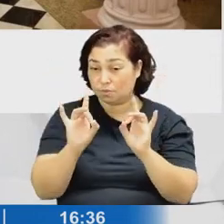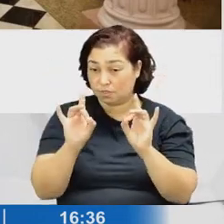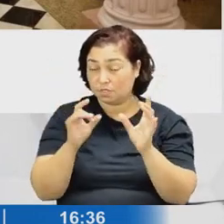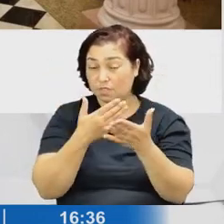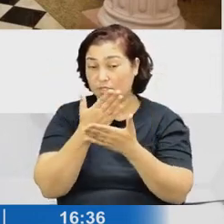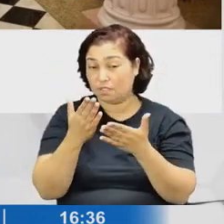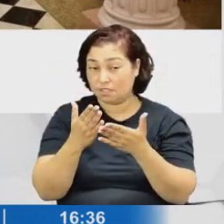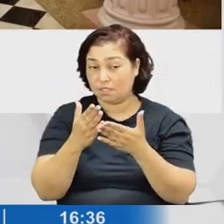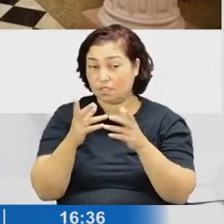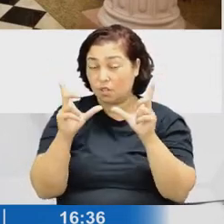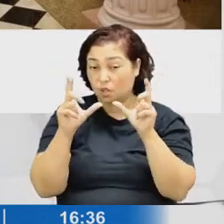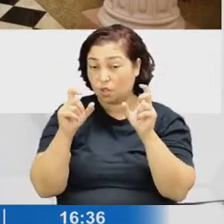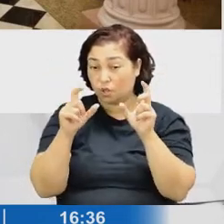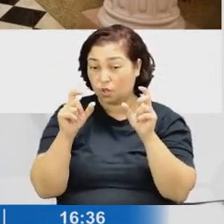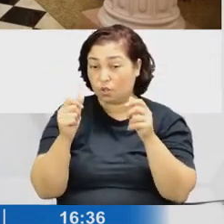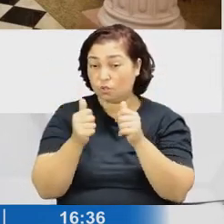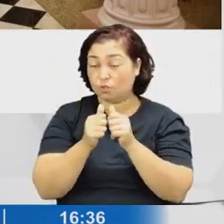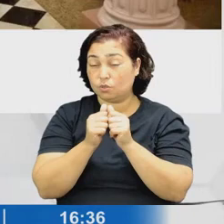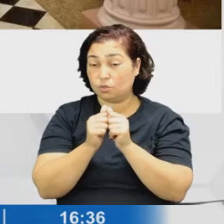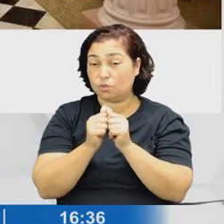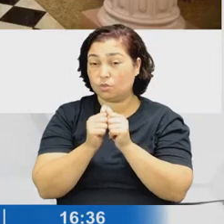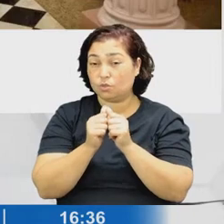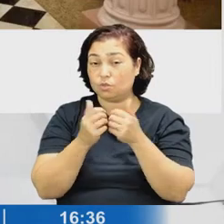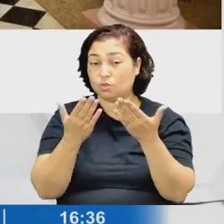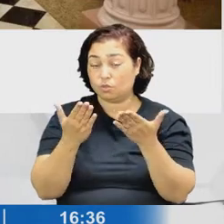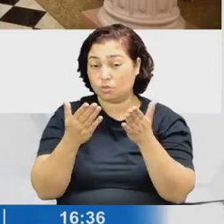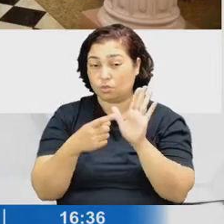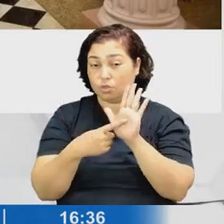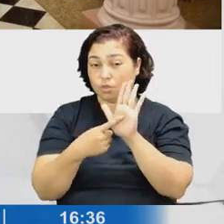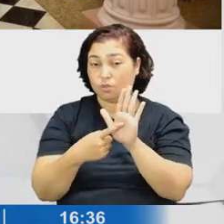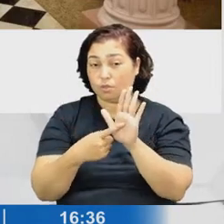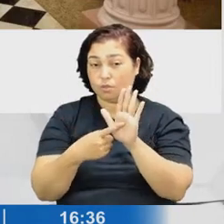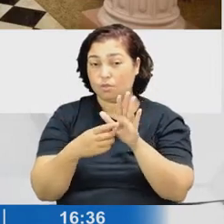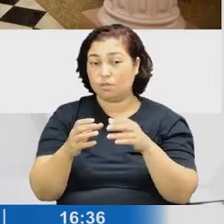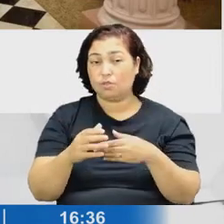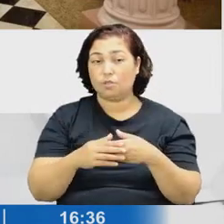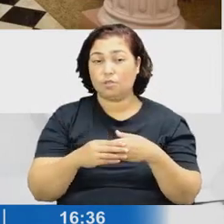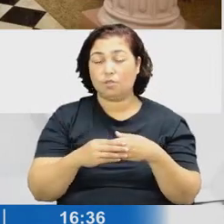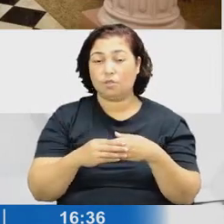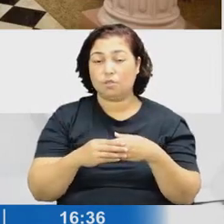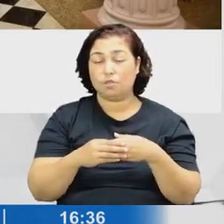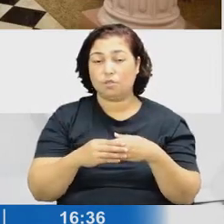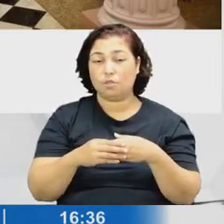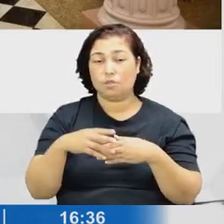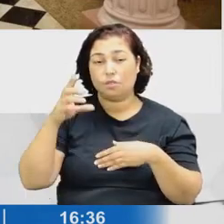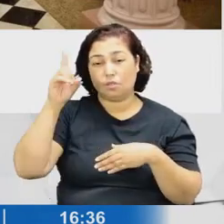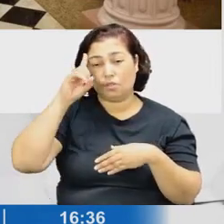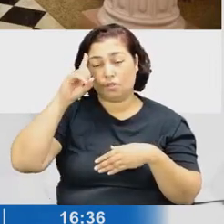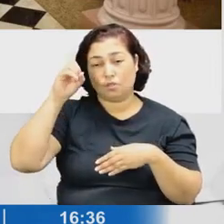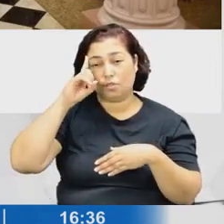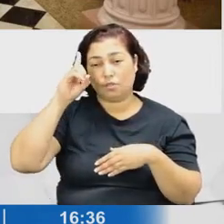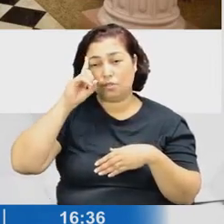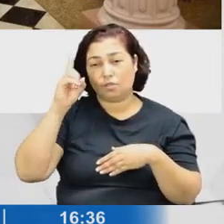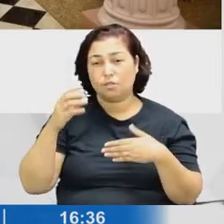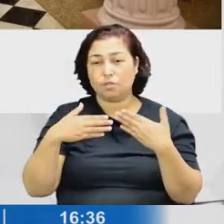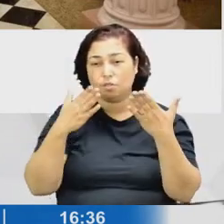com o próprio Obama que também é especialista em construção de imagem Olha que fotos incríveis no dia a dia ele chegou na sala branca né aí tem uma criança